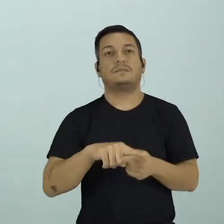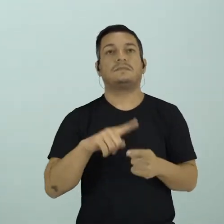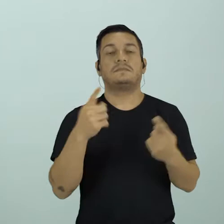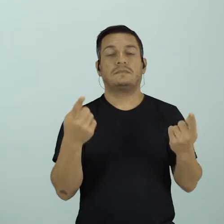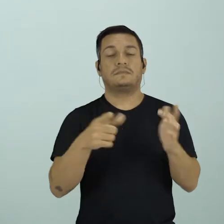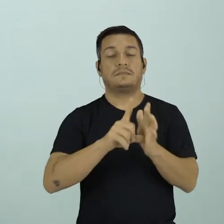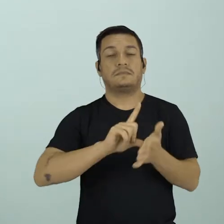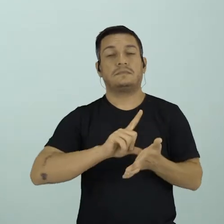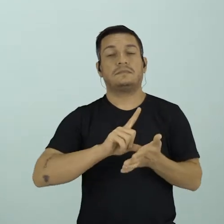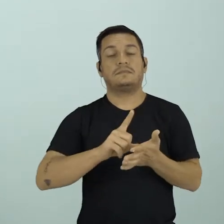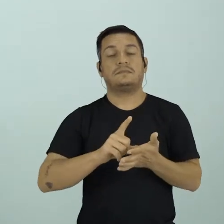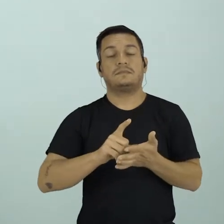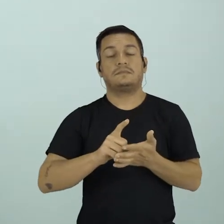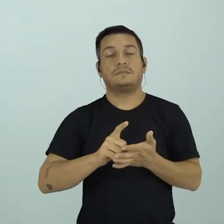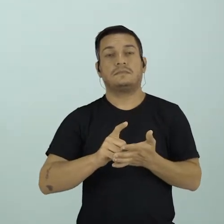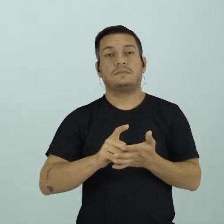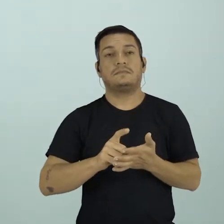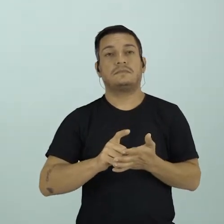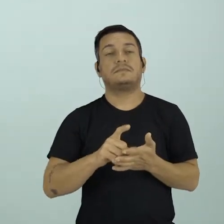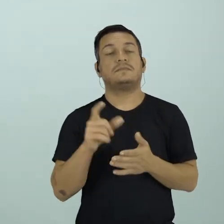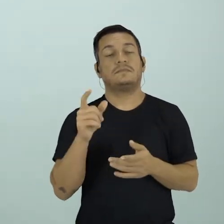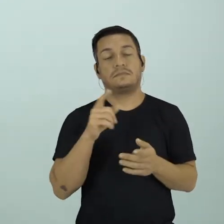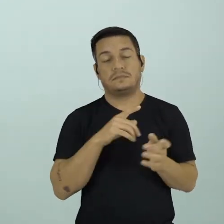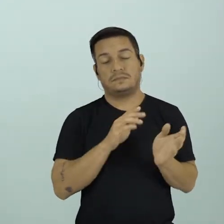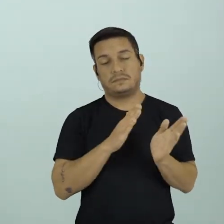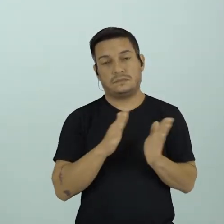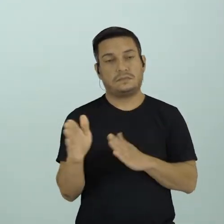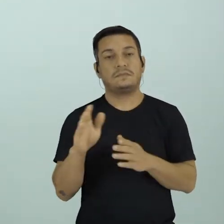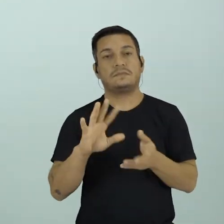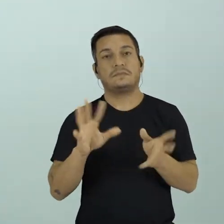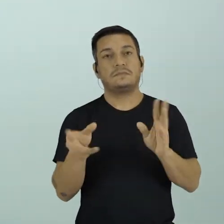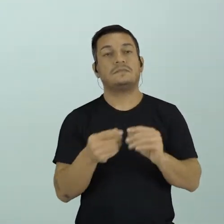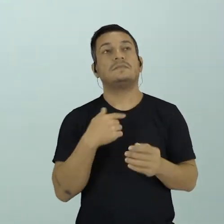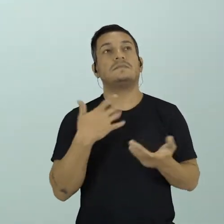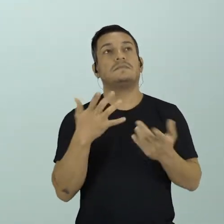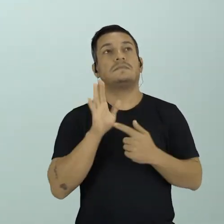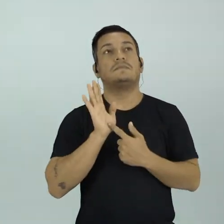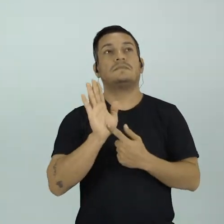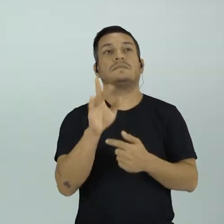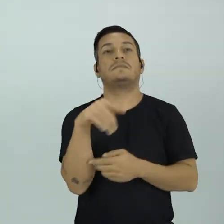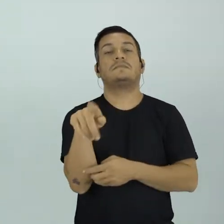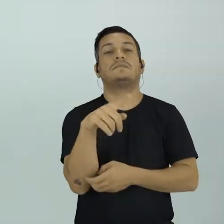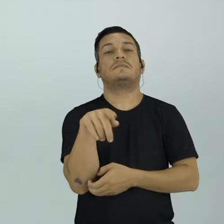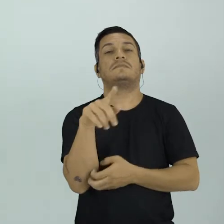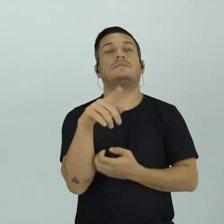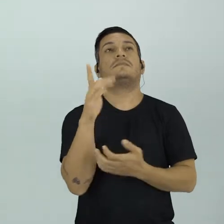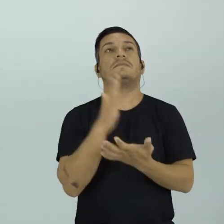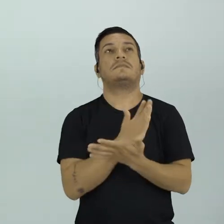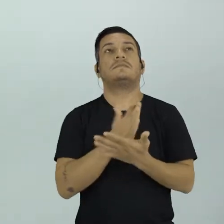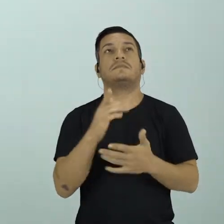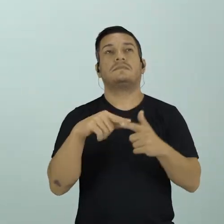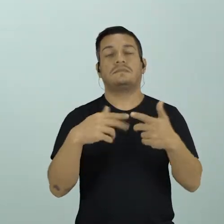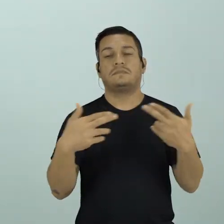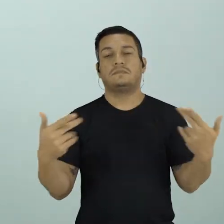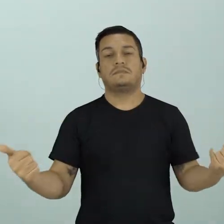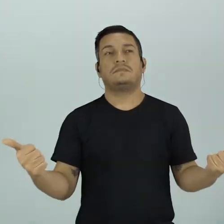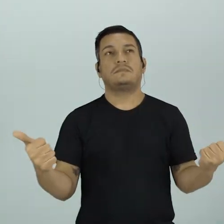antes de nós partirmos para a transformação, eu gostaria de apresentar a vocês alguns